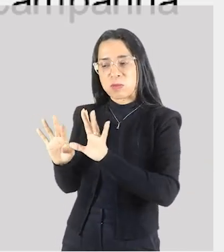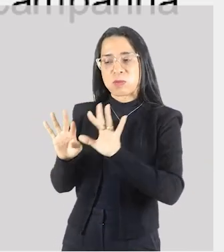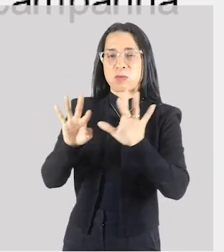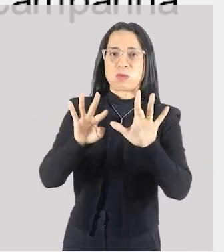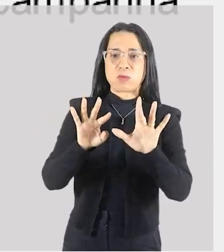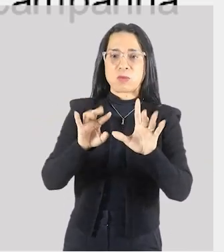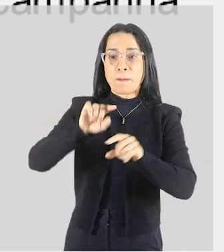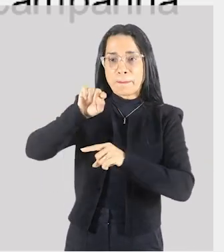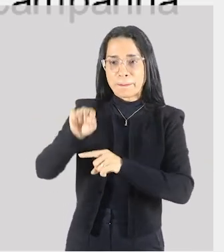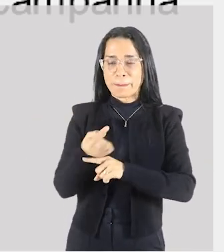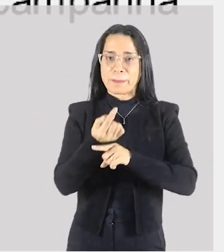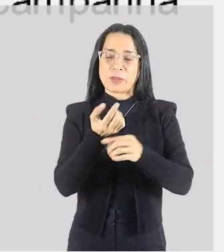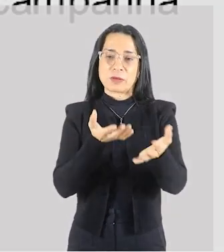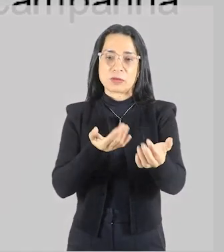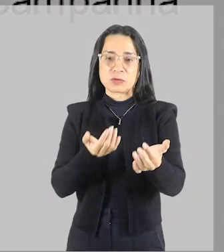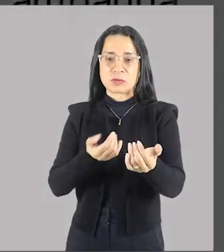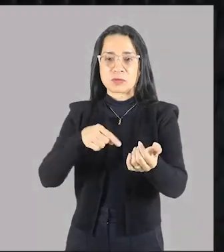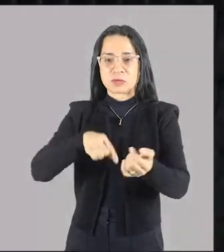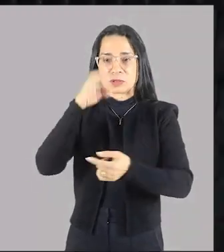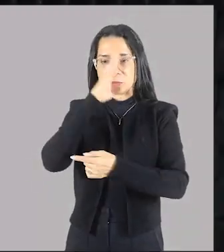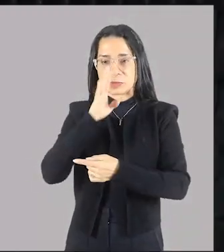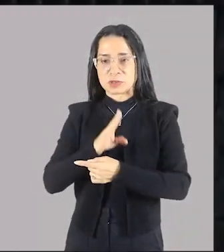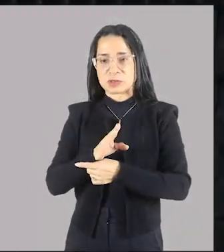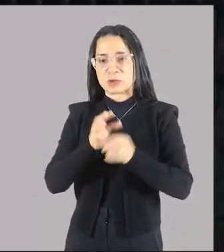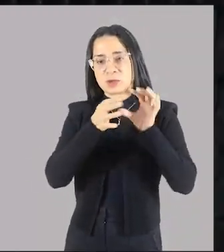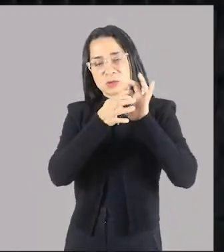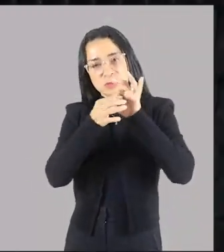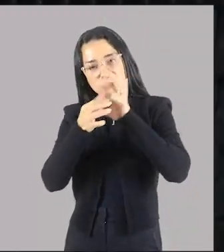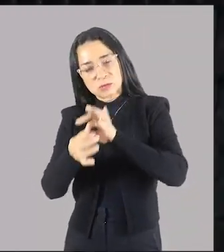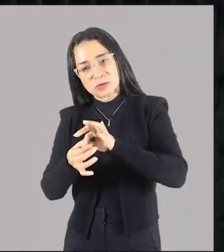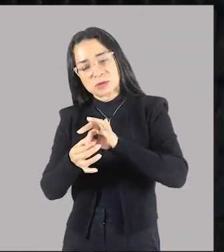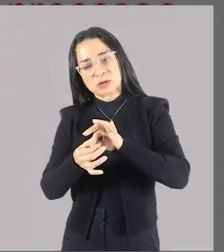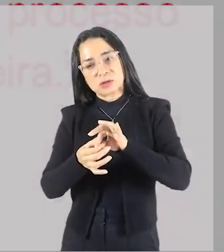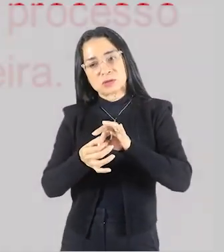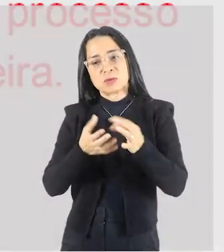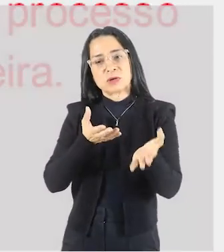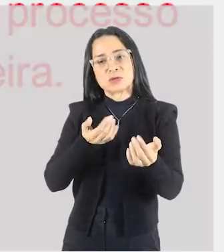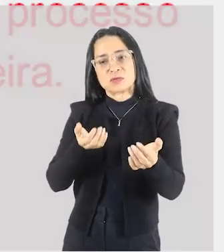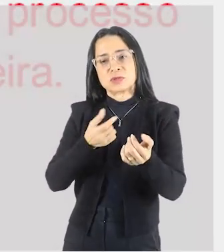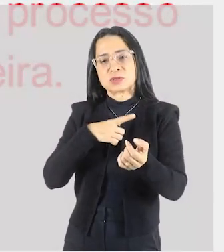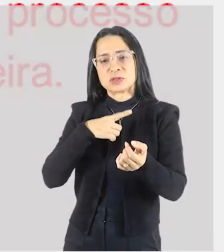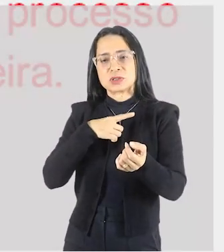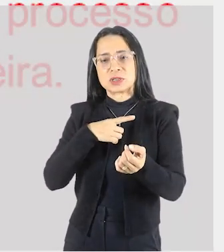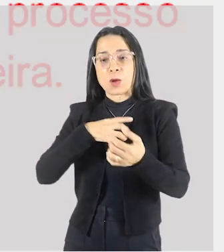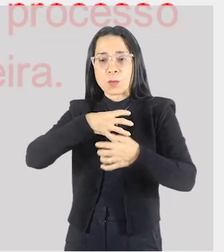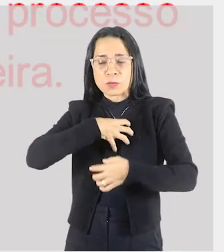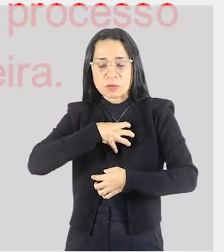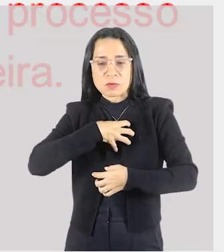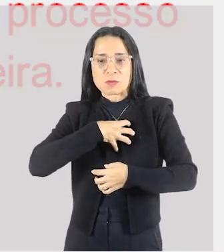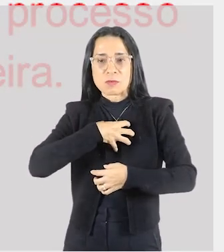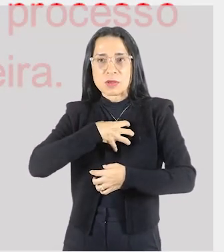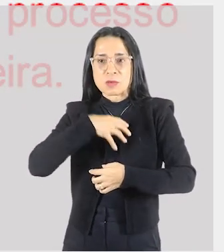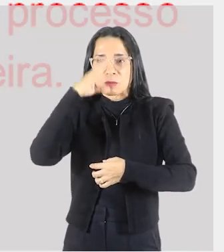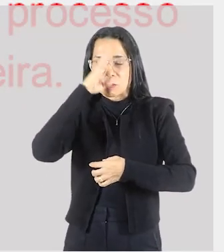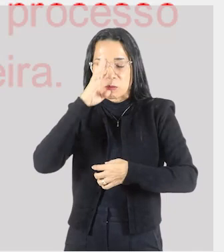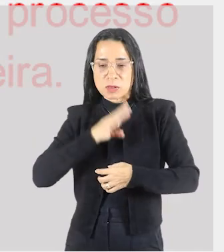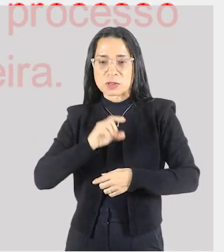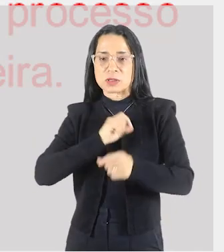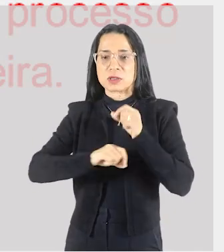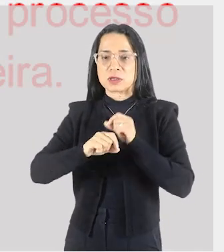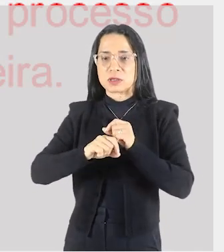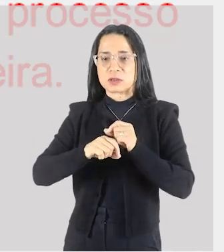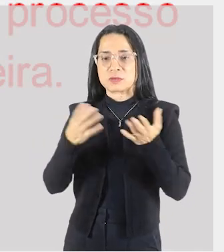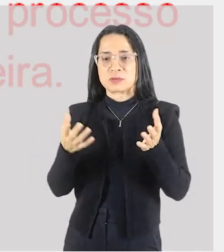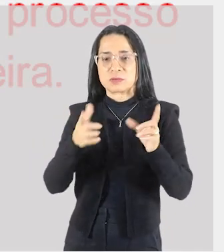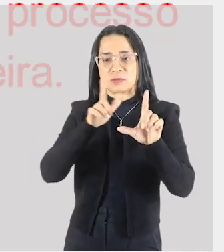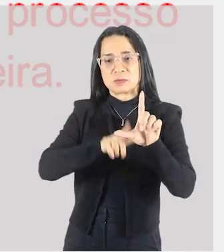juventude movida por um forte sentimento cívico, o que ela faz? Ela vai se tornar, essa juventude, porta-voz da sociedade. Ela estava